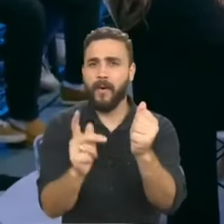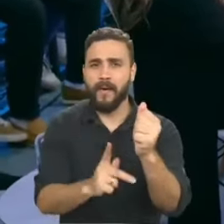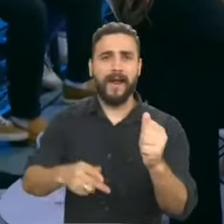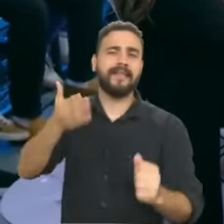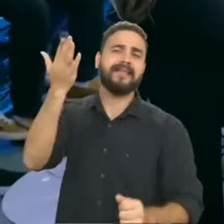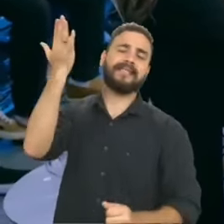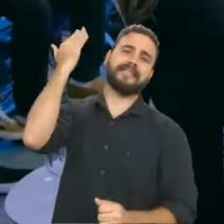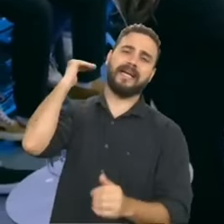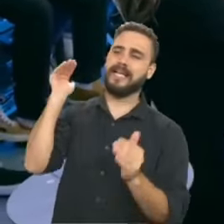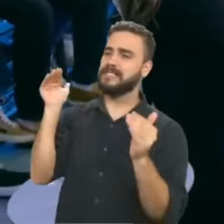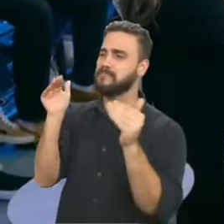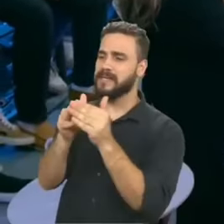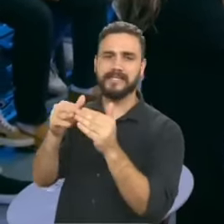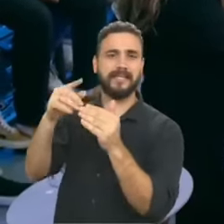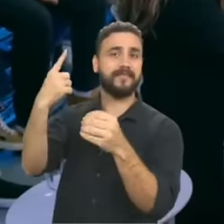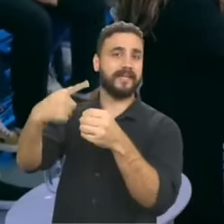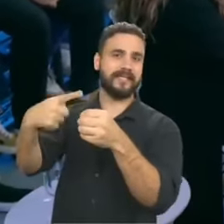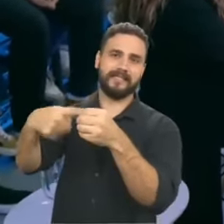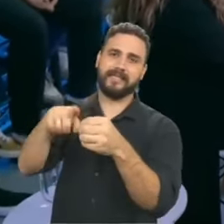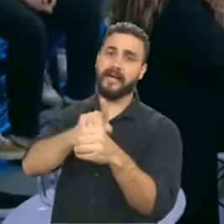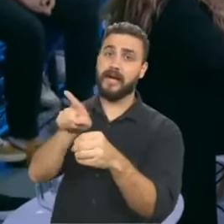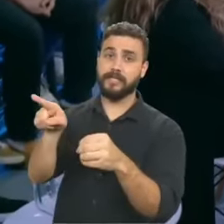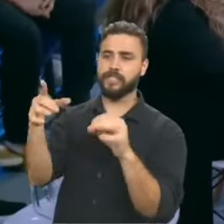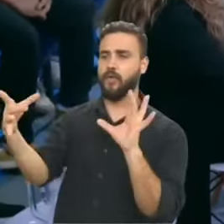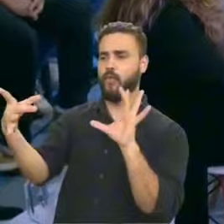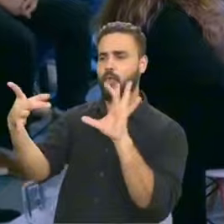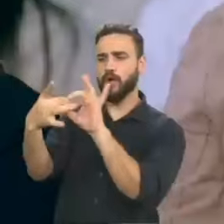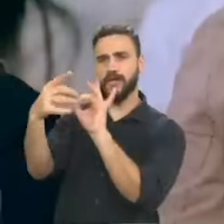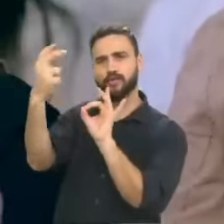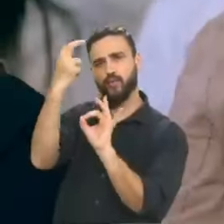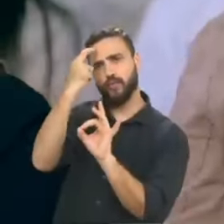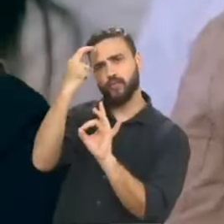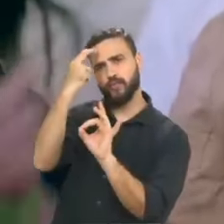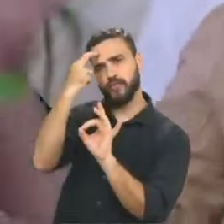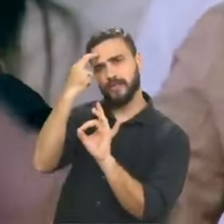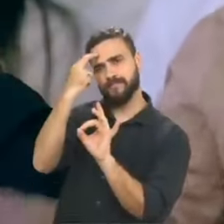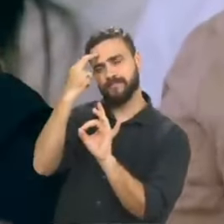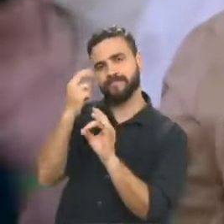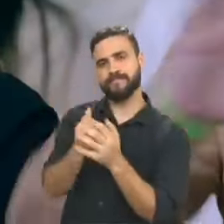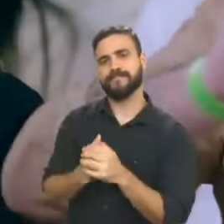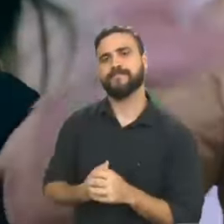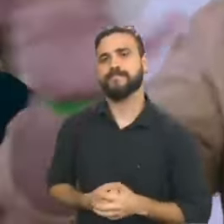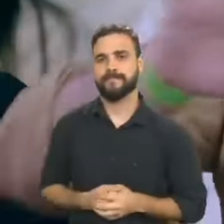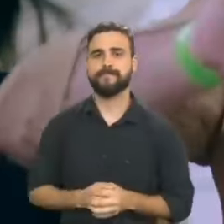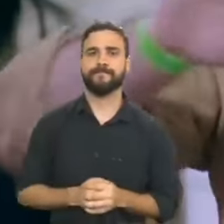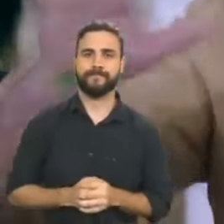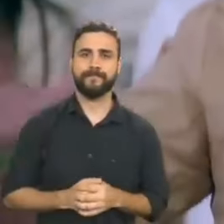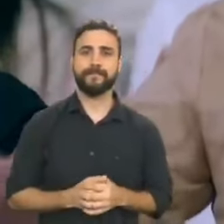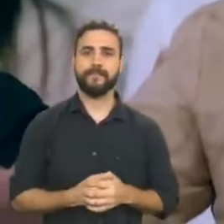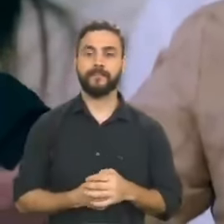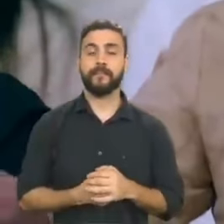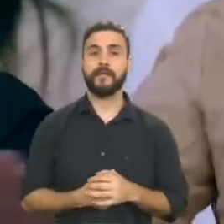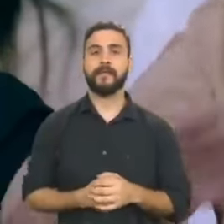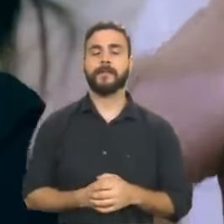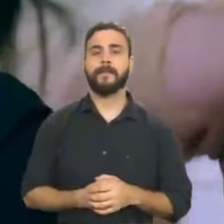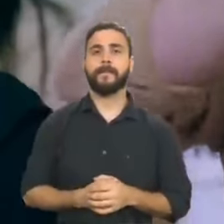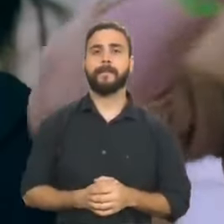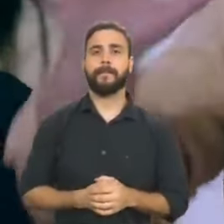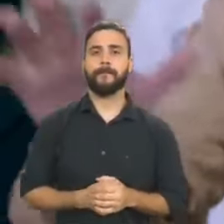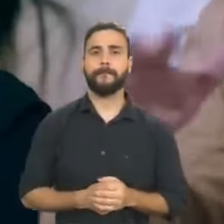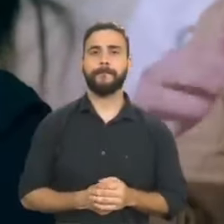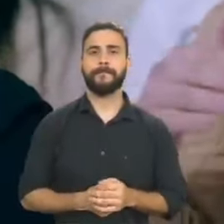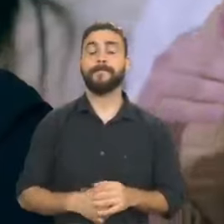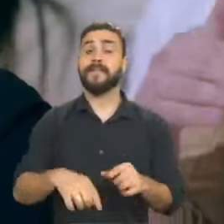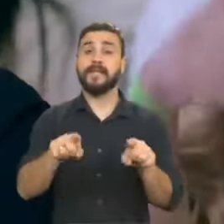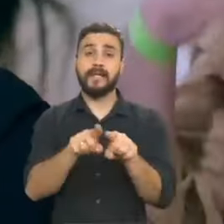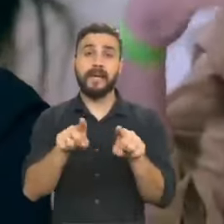literatura clássica de Atenas. O apóstolo Paulo vai citar um outro dito comum do seu tempo, que também não está no Antigo Testamento,